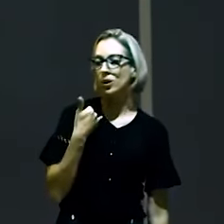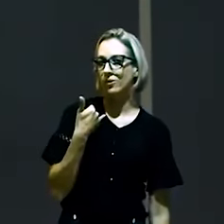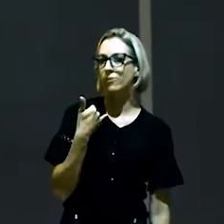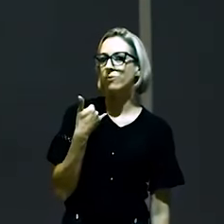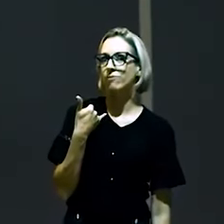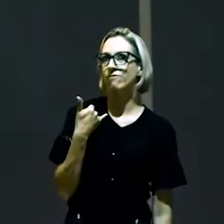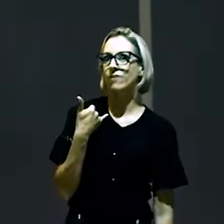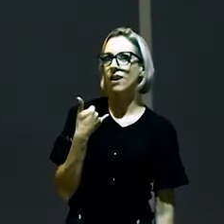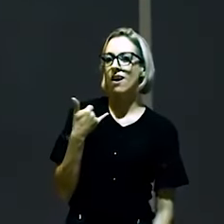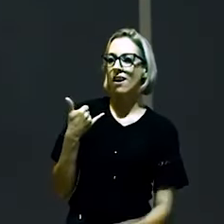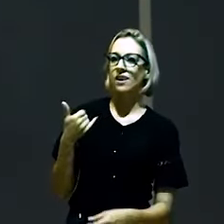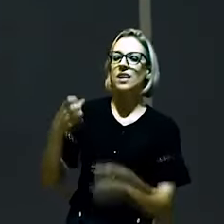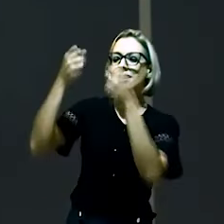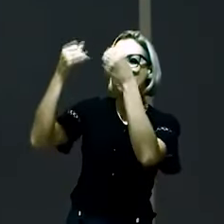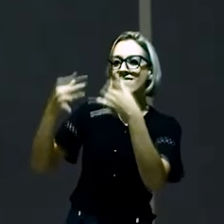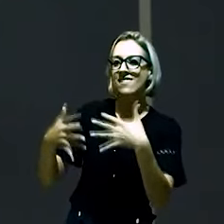sobre Salomão hoje,